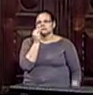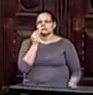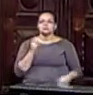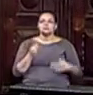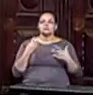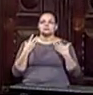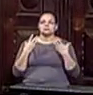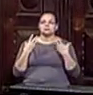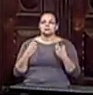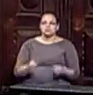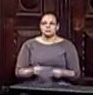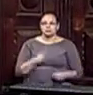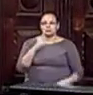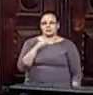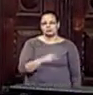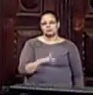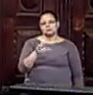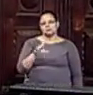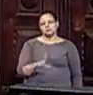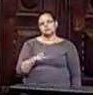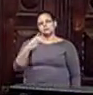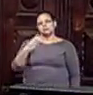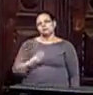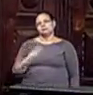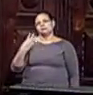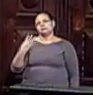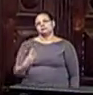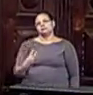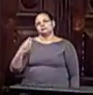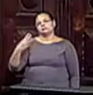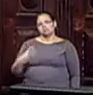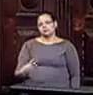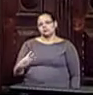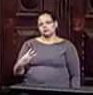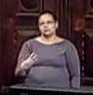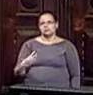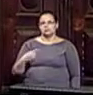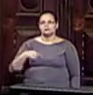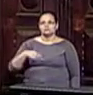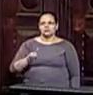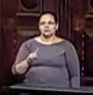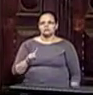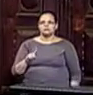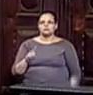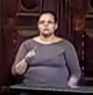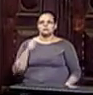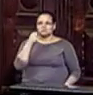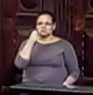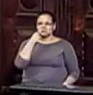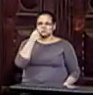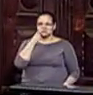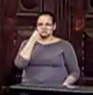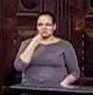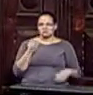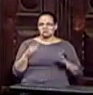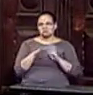aprovar o PL 343, que deve ir à pauta do Senado hoje,